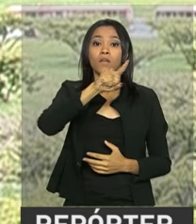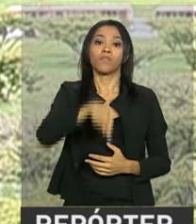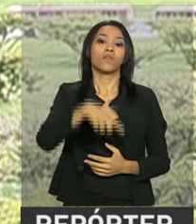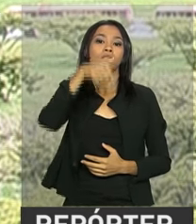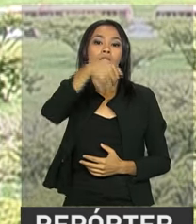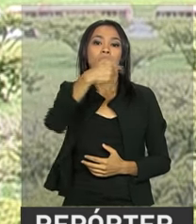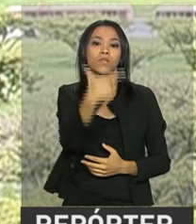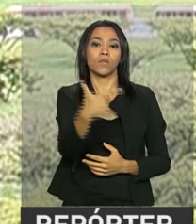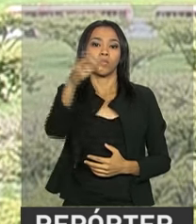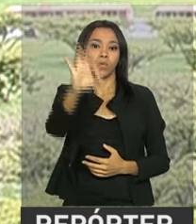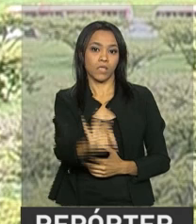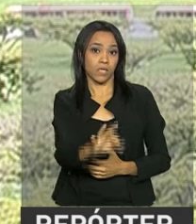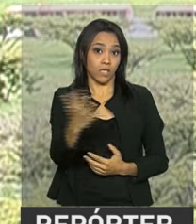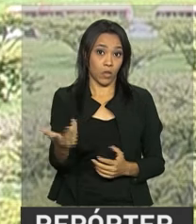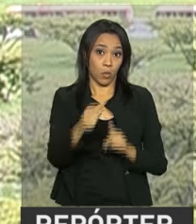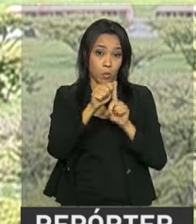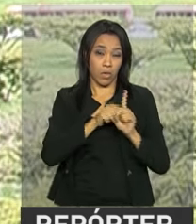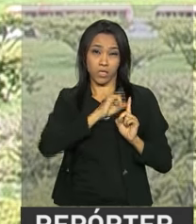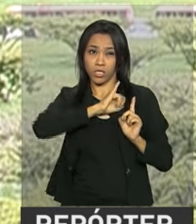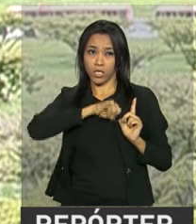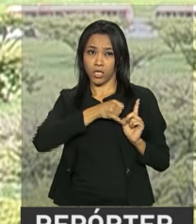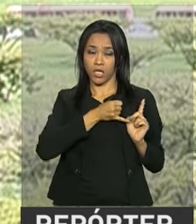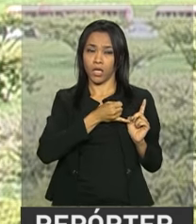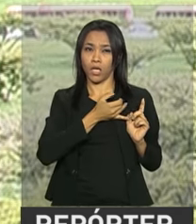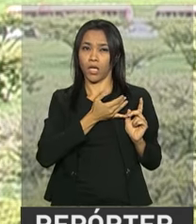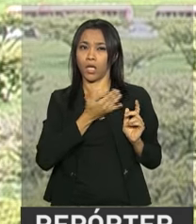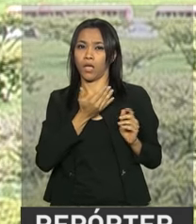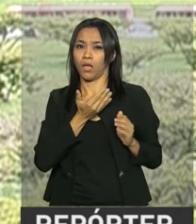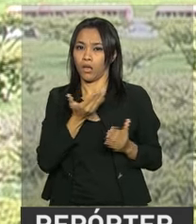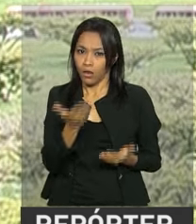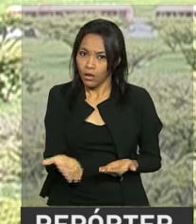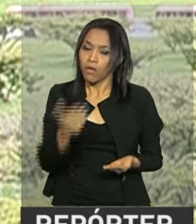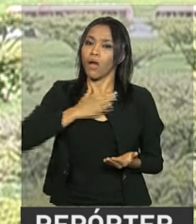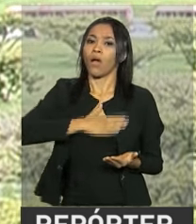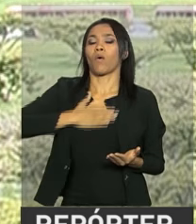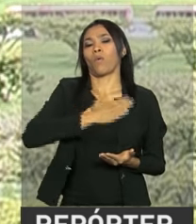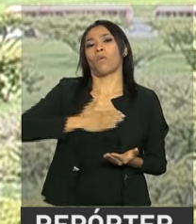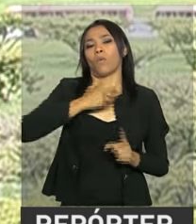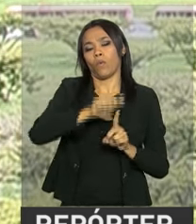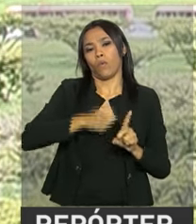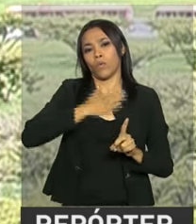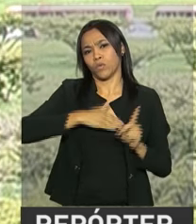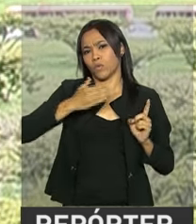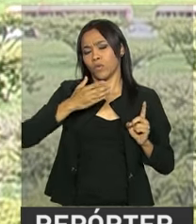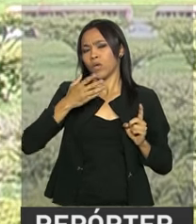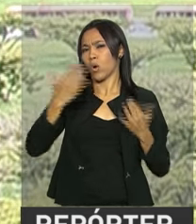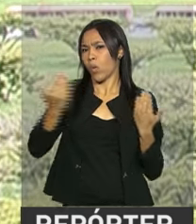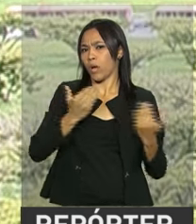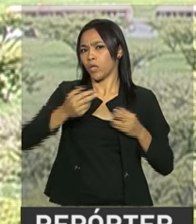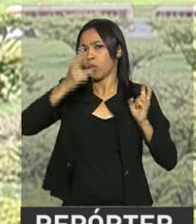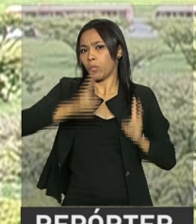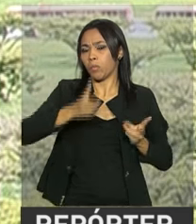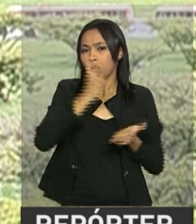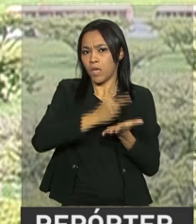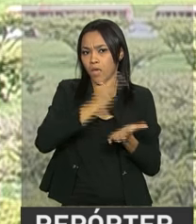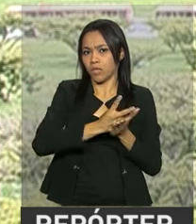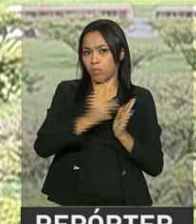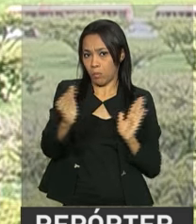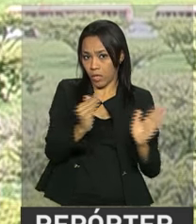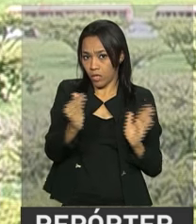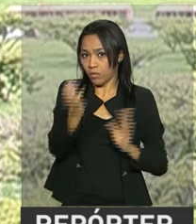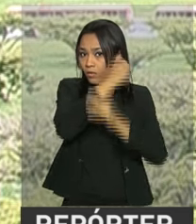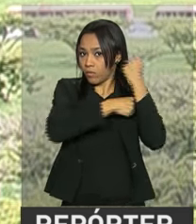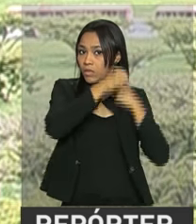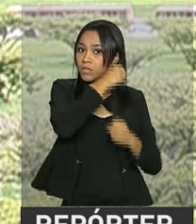0,72%. Portanto, aí de janeiro a agosto de 2016, em comparação ao mesmo período do ano passado, o